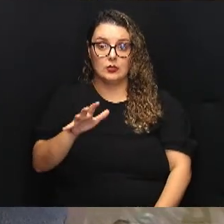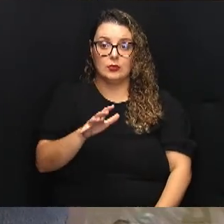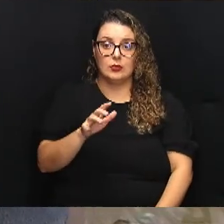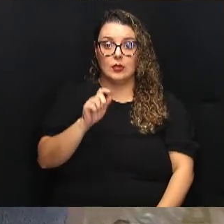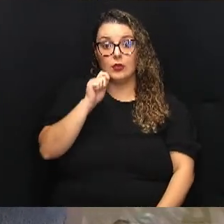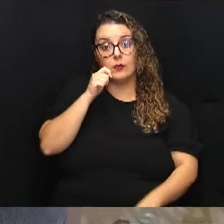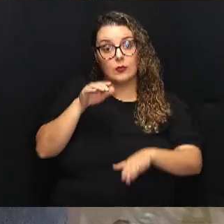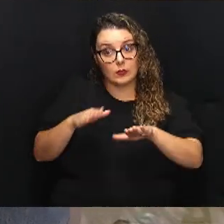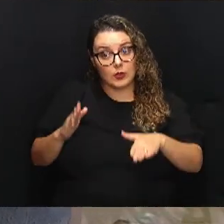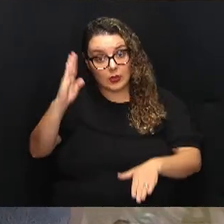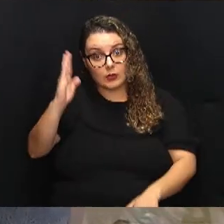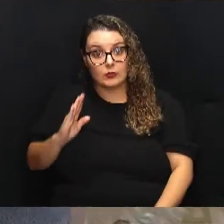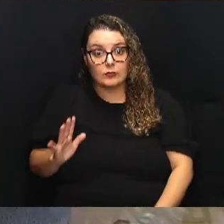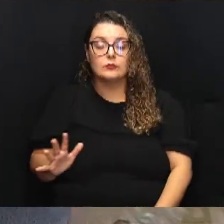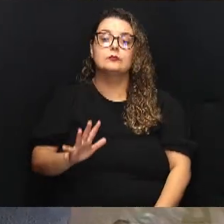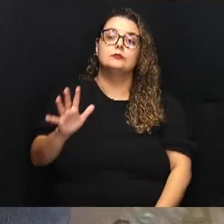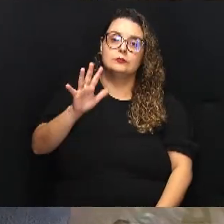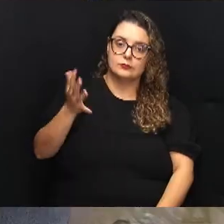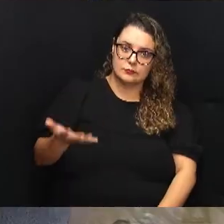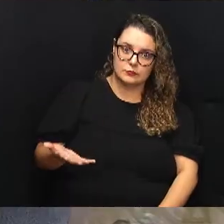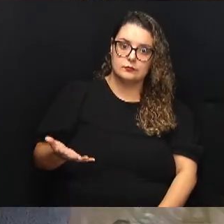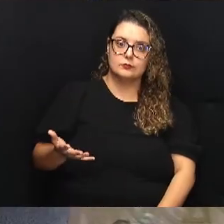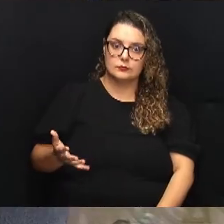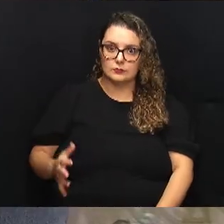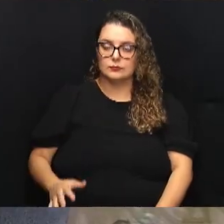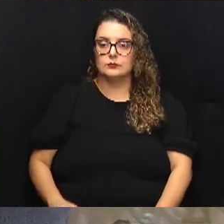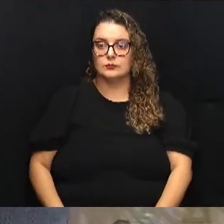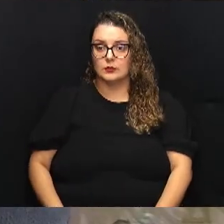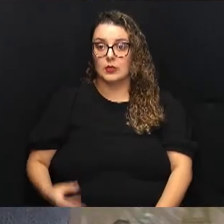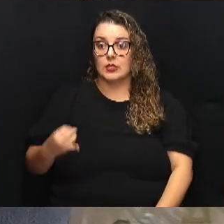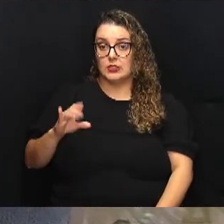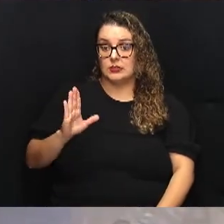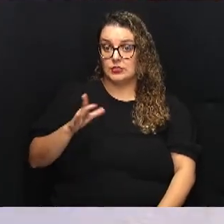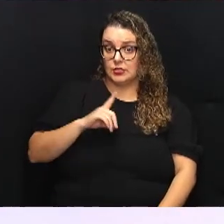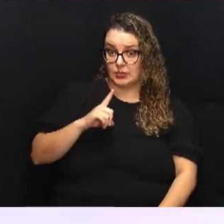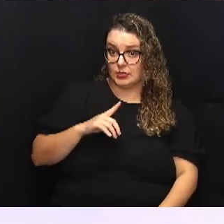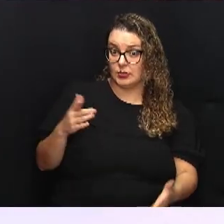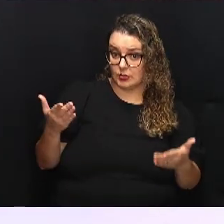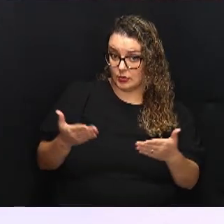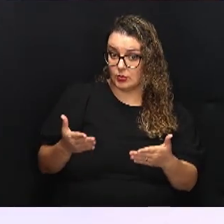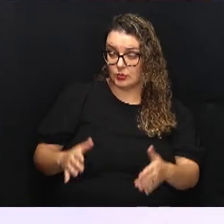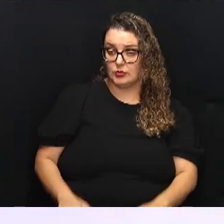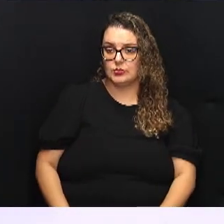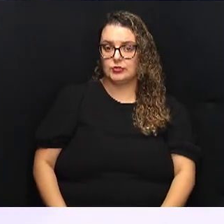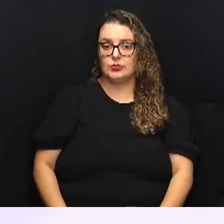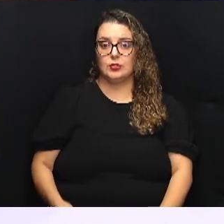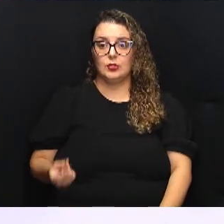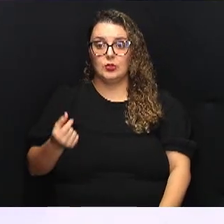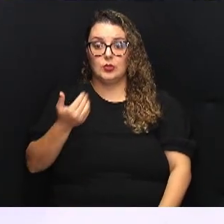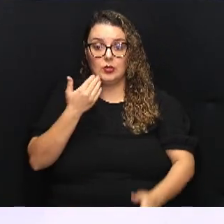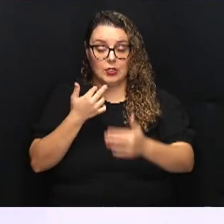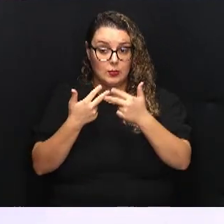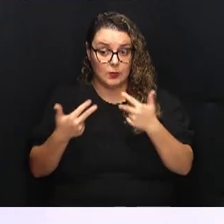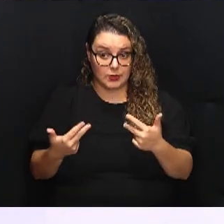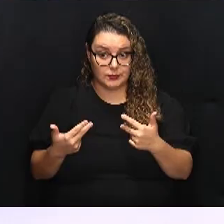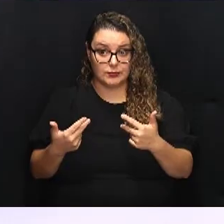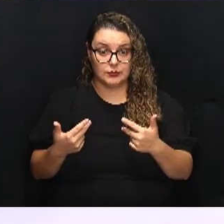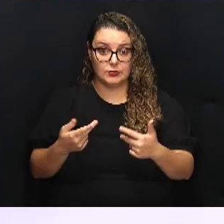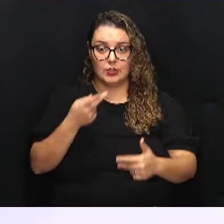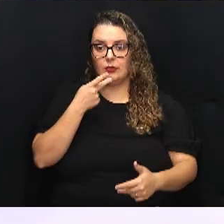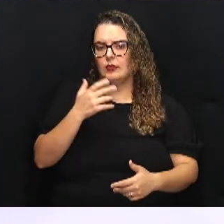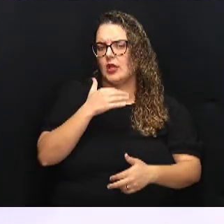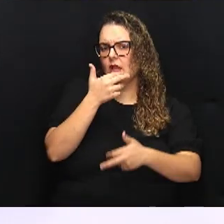do brasileiro vai ficar mais caro. Se a gente já tem hoje os preços dos alimentos, e aí eu me refiro